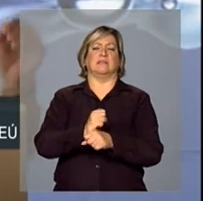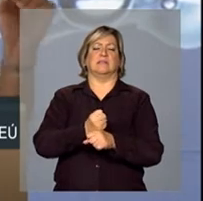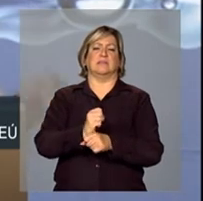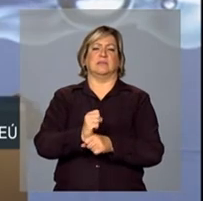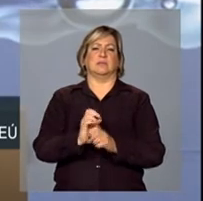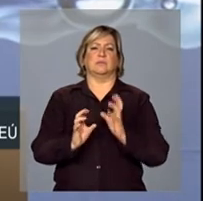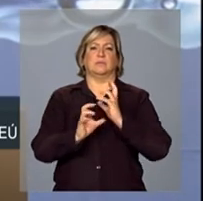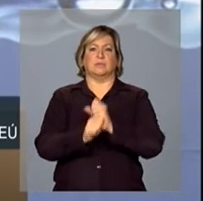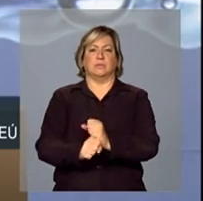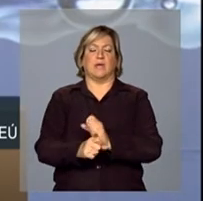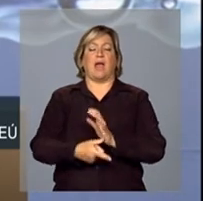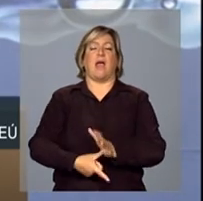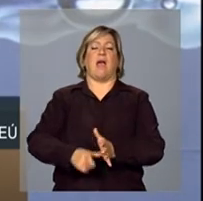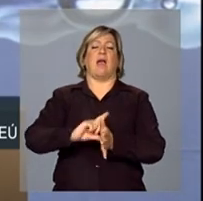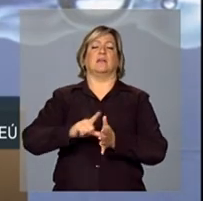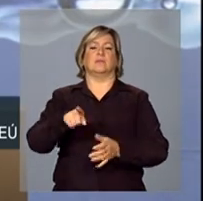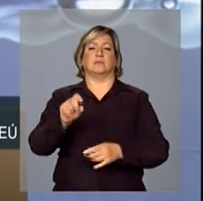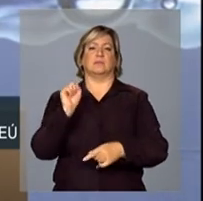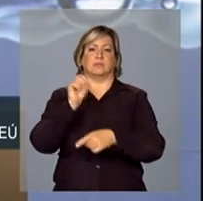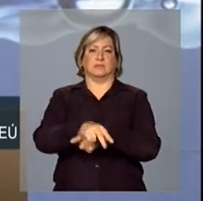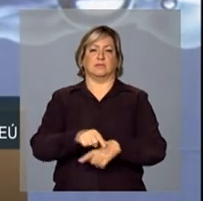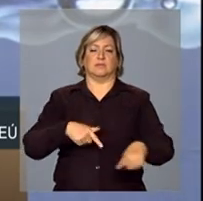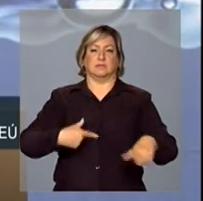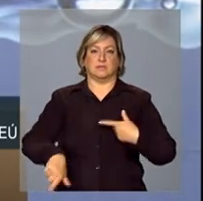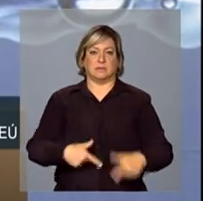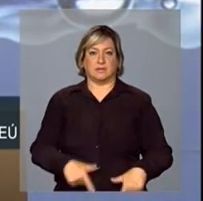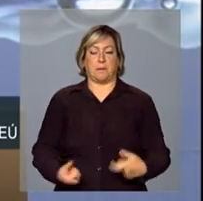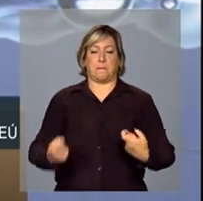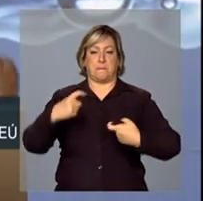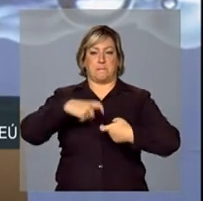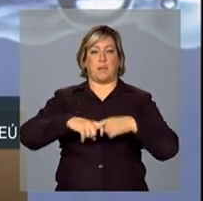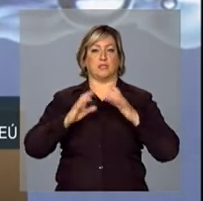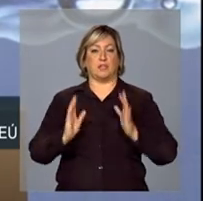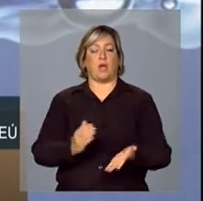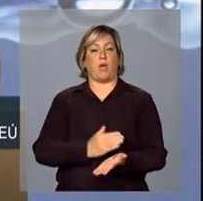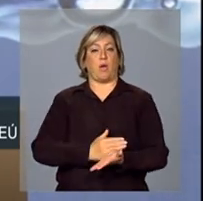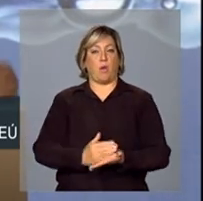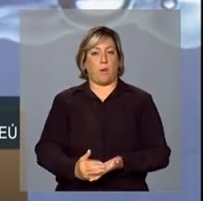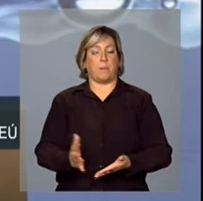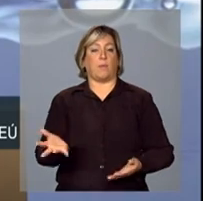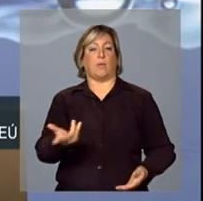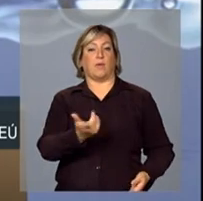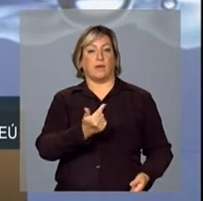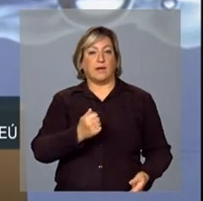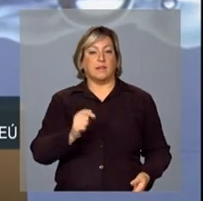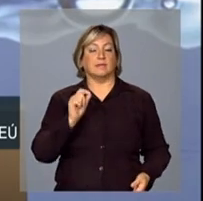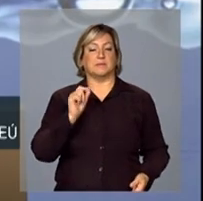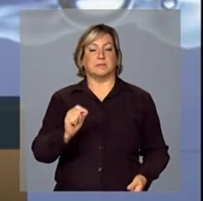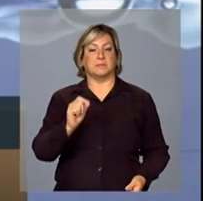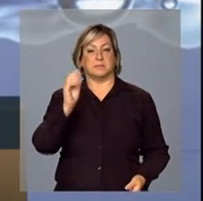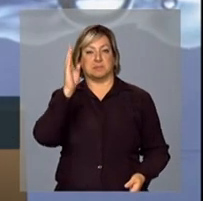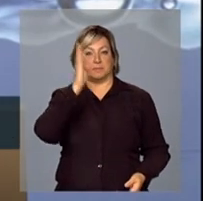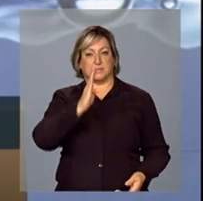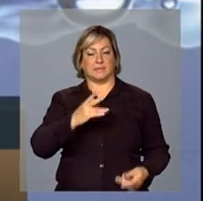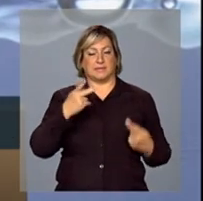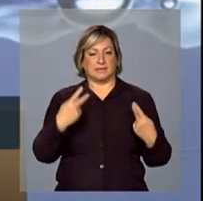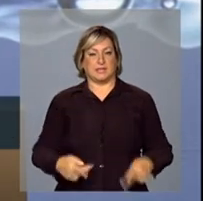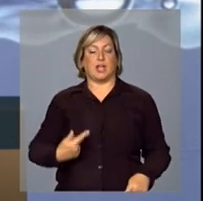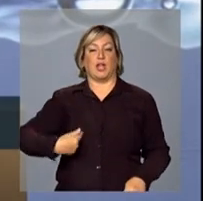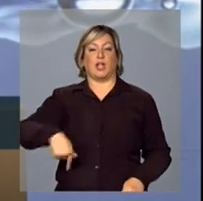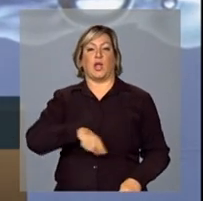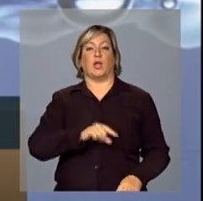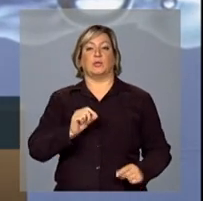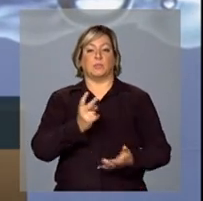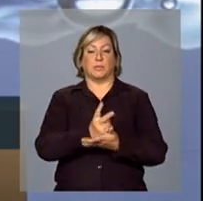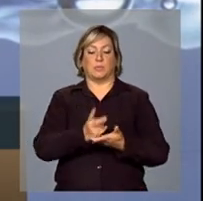antes do seu mandato, parcerias iniciadas com o grande brasileiro, nosso conterrâneo, o presidente Luiz Inácio